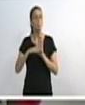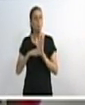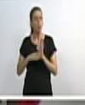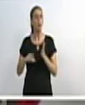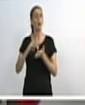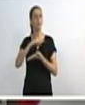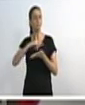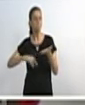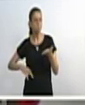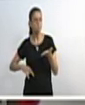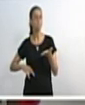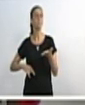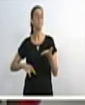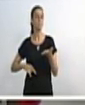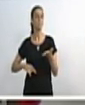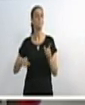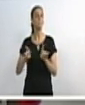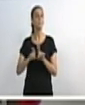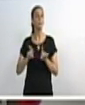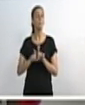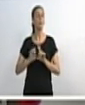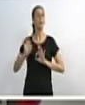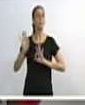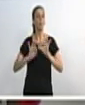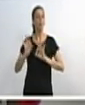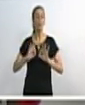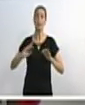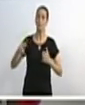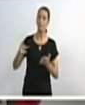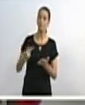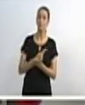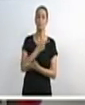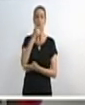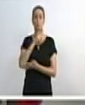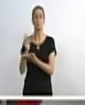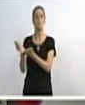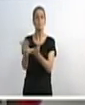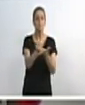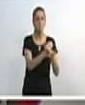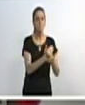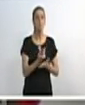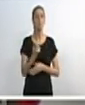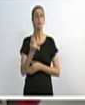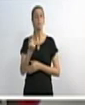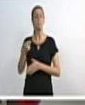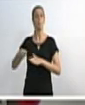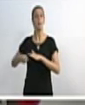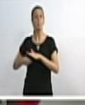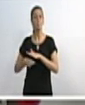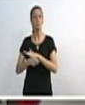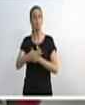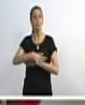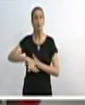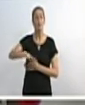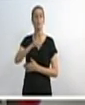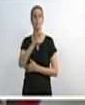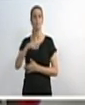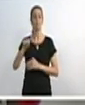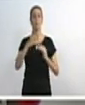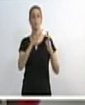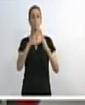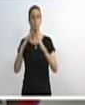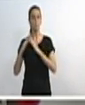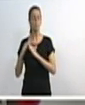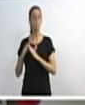associação de moradores, promover eventos para arrecadar fundos, para investir na própria associação de moradores, e para isso,